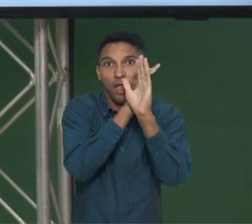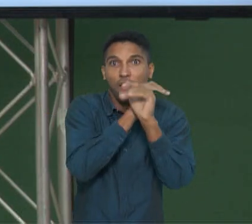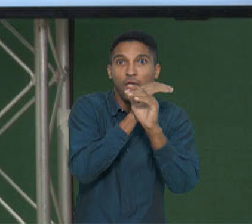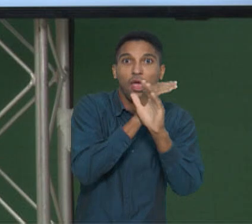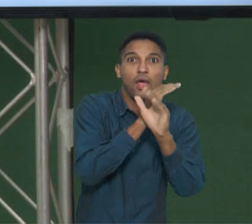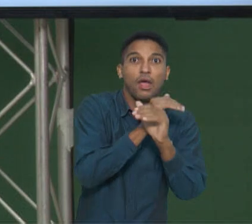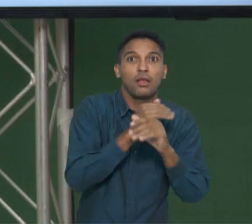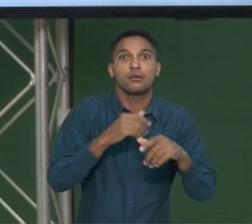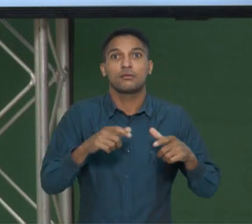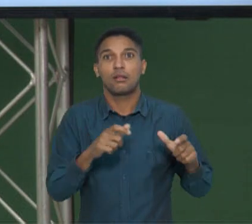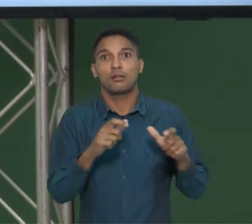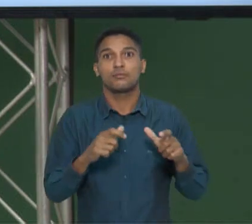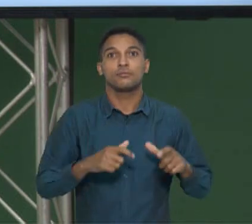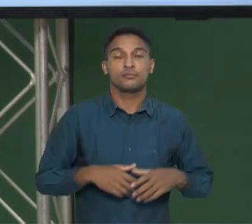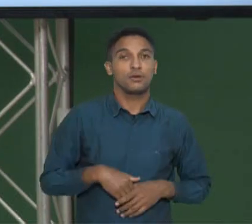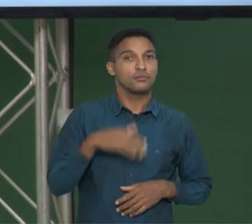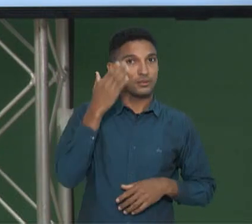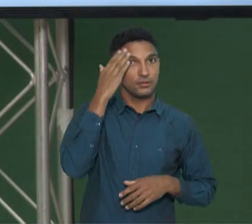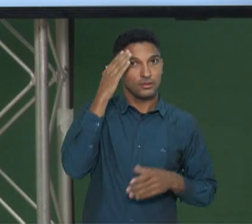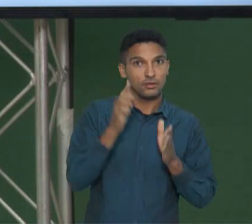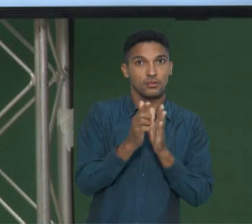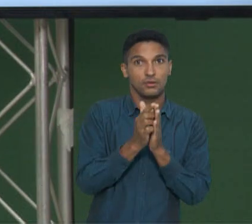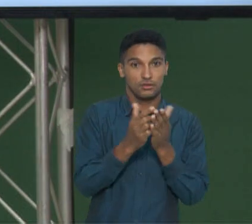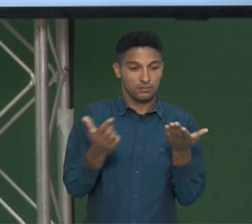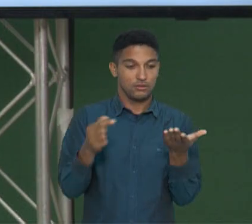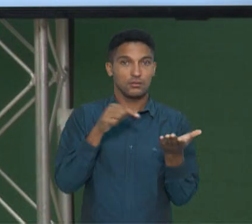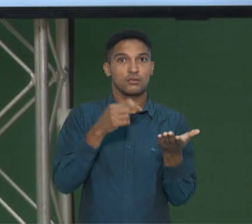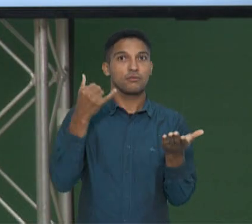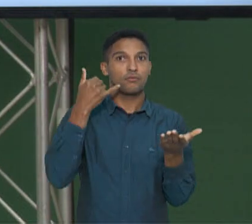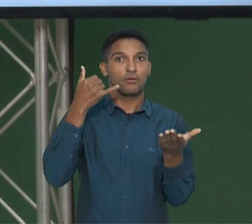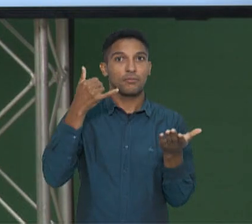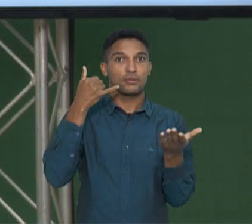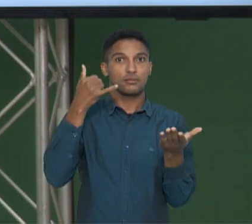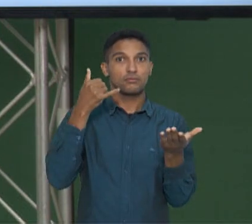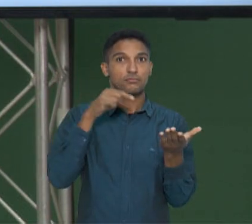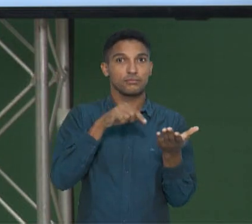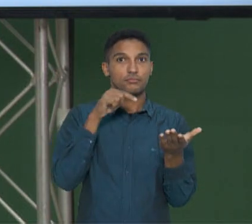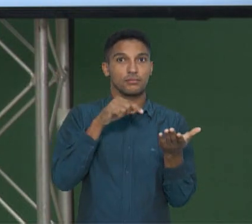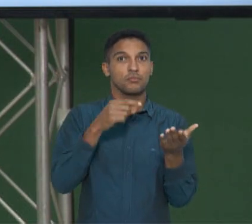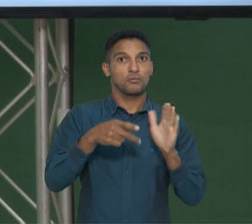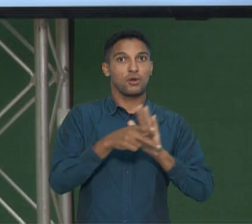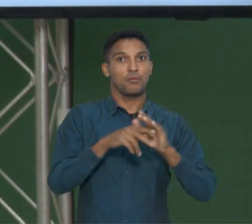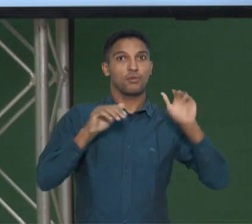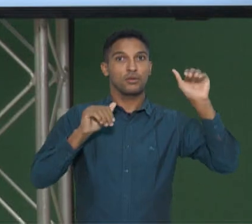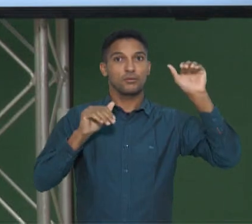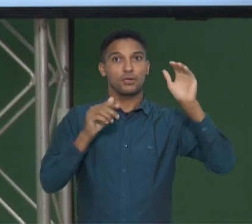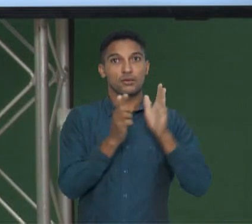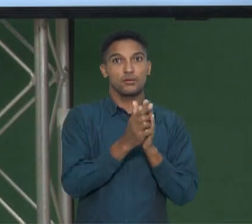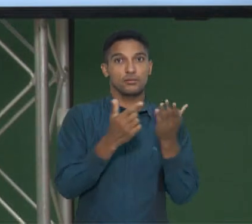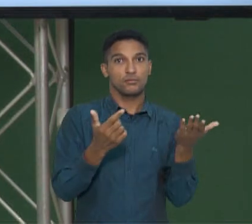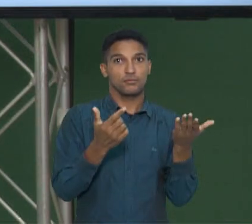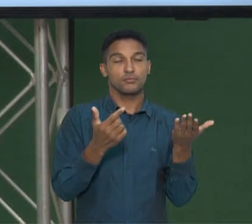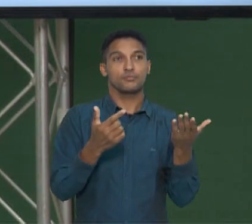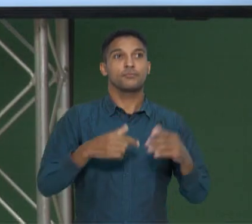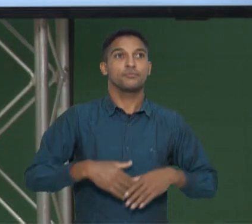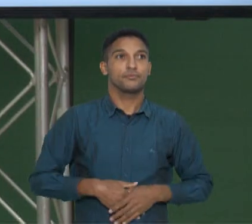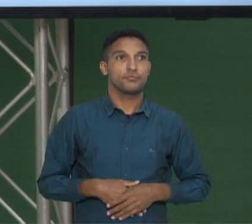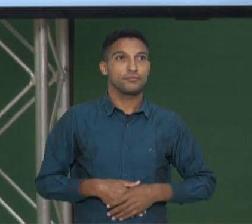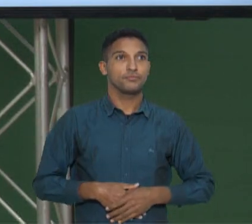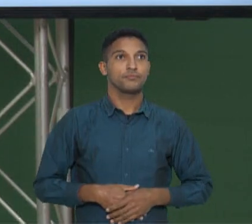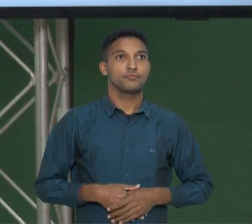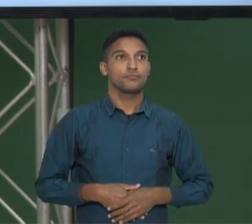entenderem, foi retirado, né, de um jornal, um periódico espanhol, La Vanguardia,